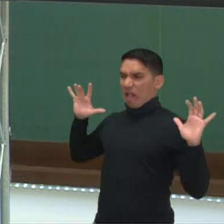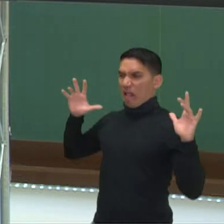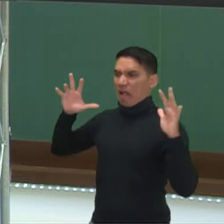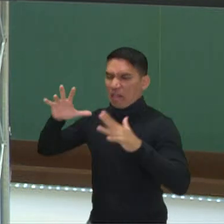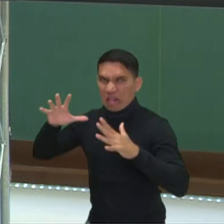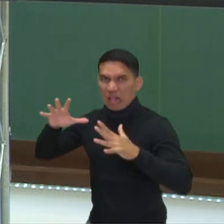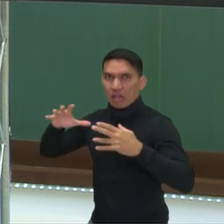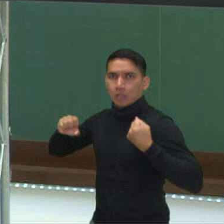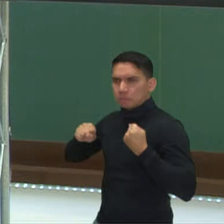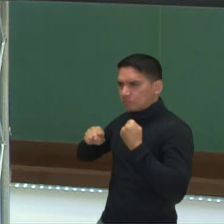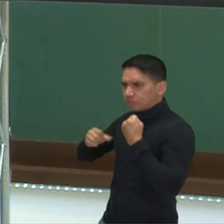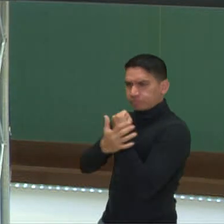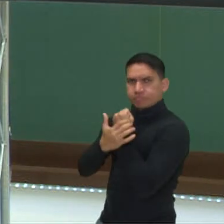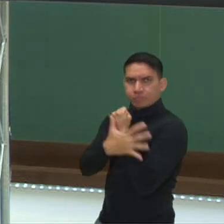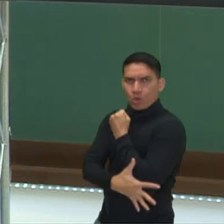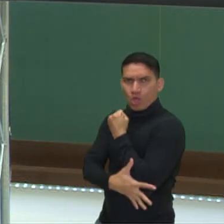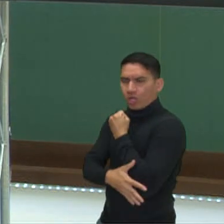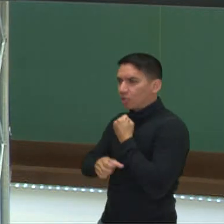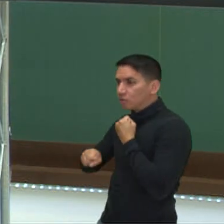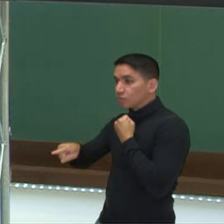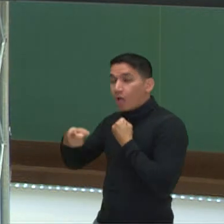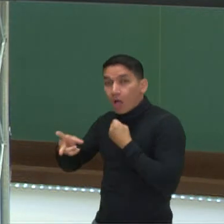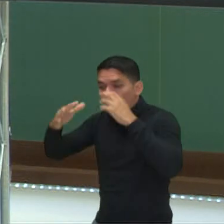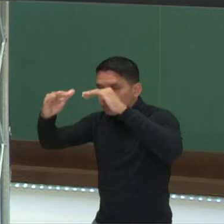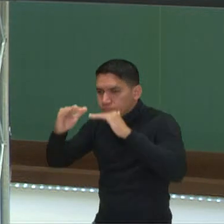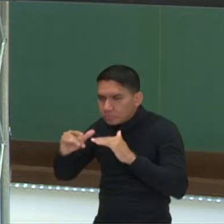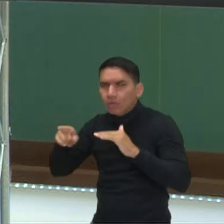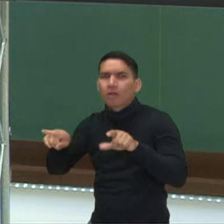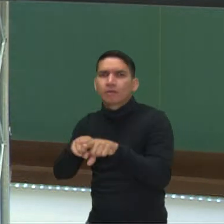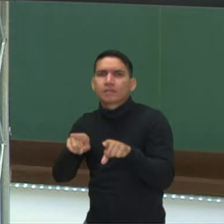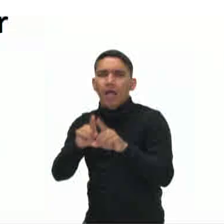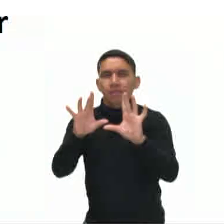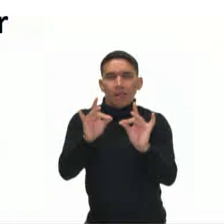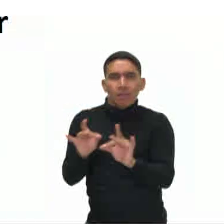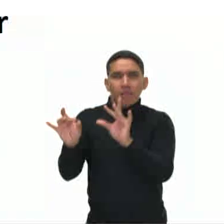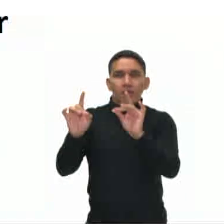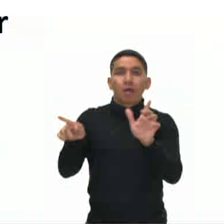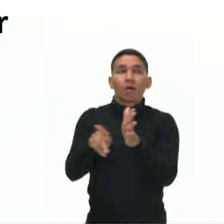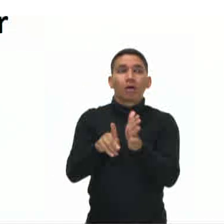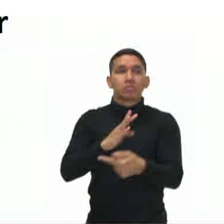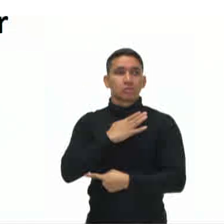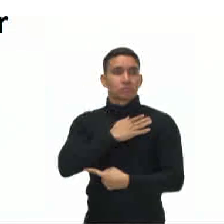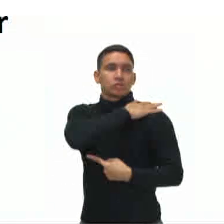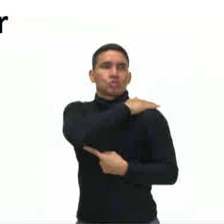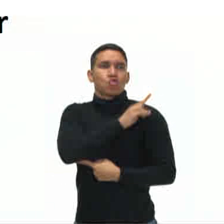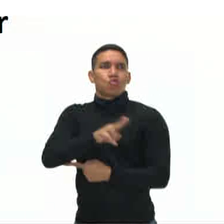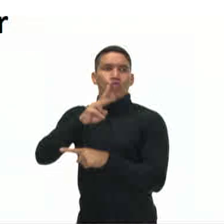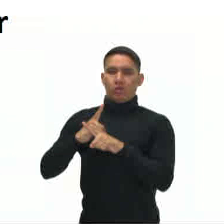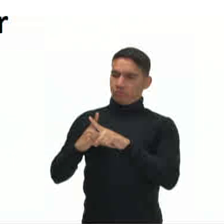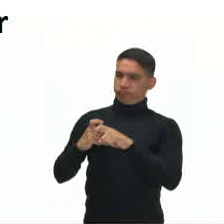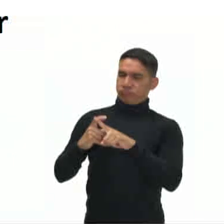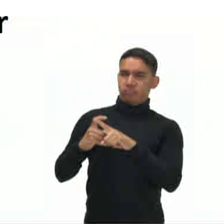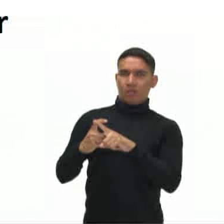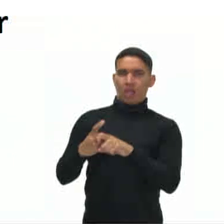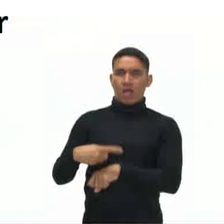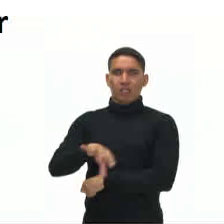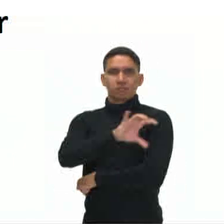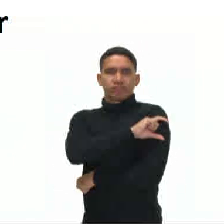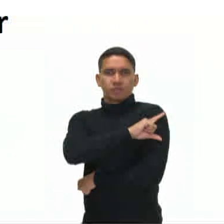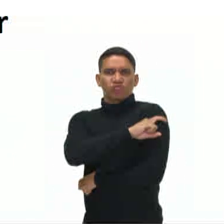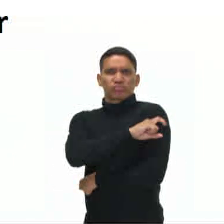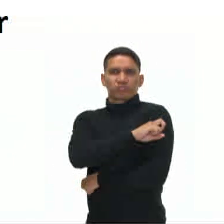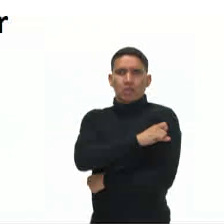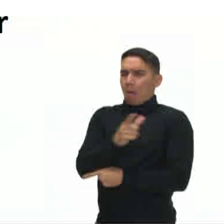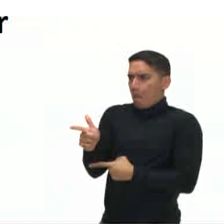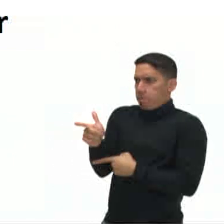Capitão América, e aqui mais embaixo, no canto inferior esquerdo, um militar com a suástica também no braço direito,